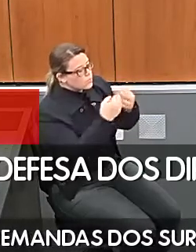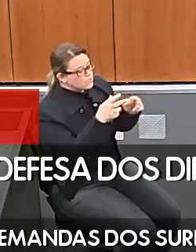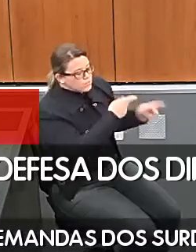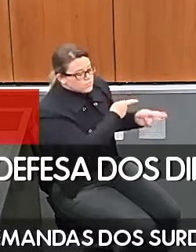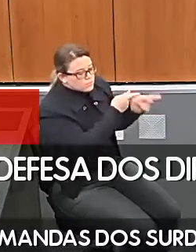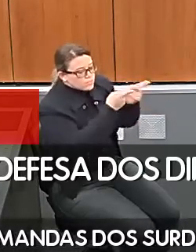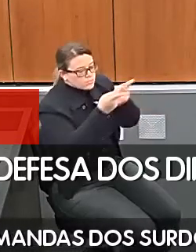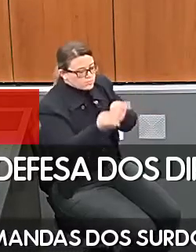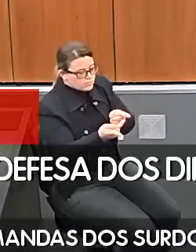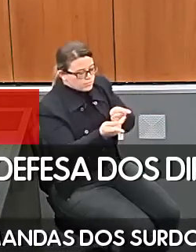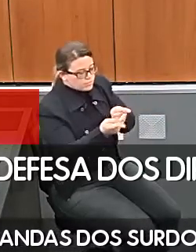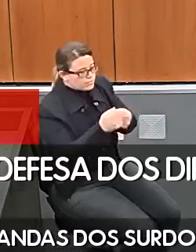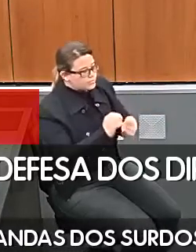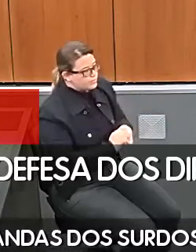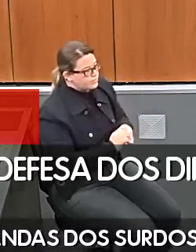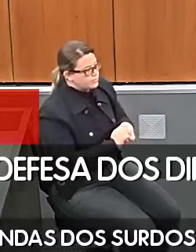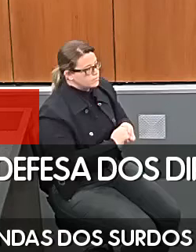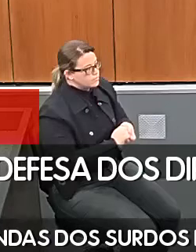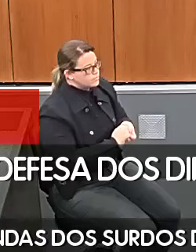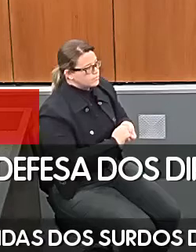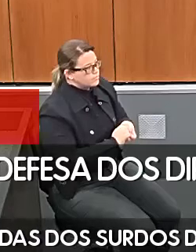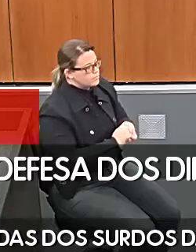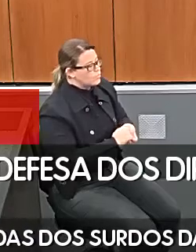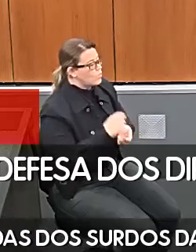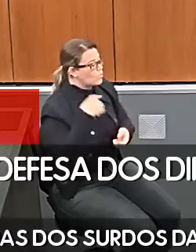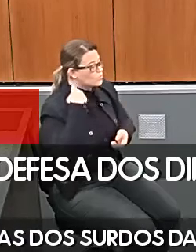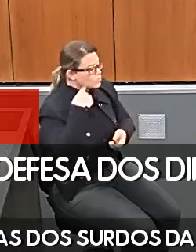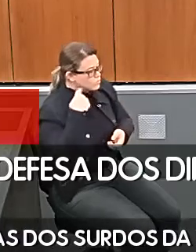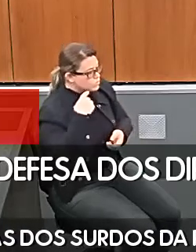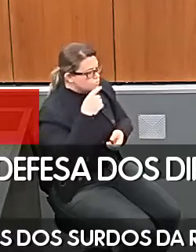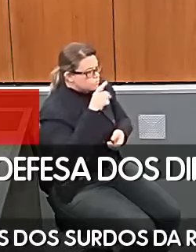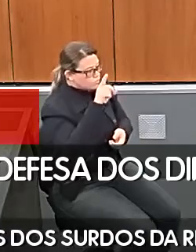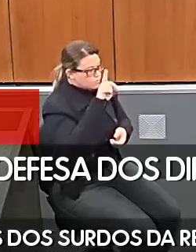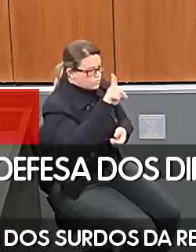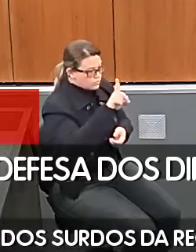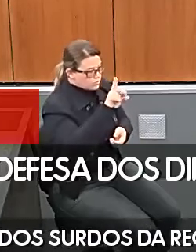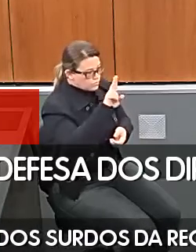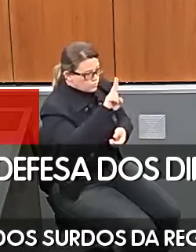convidados. Eu, deputado Duarte,